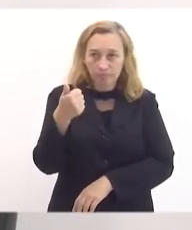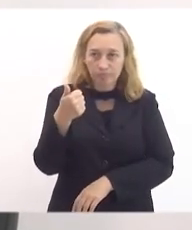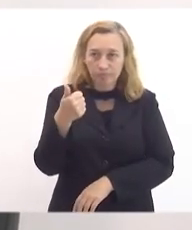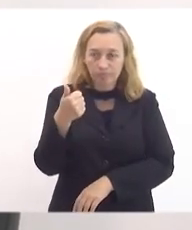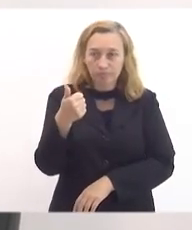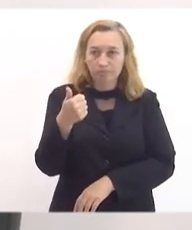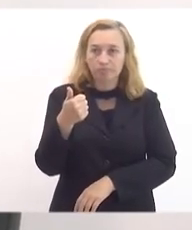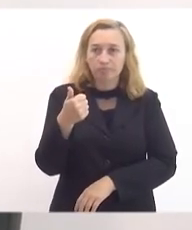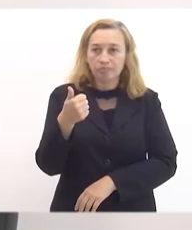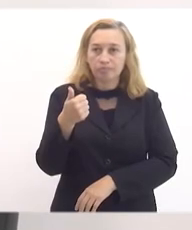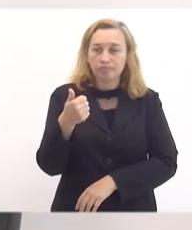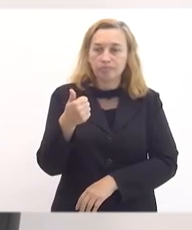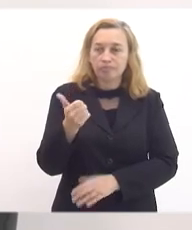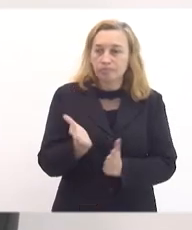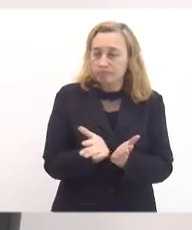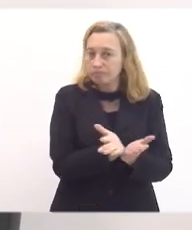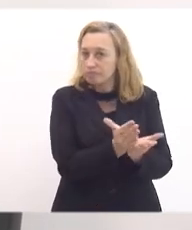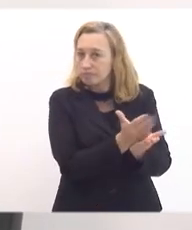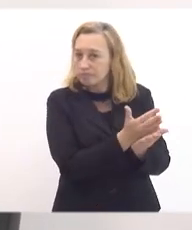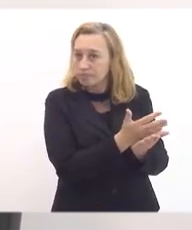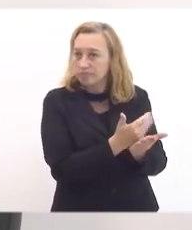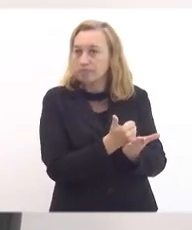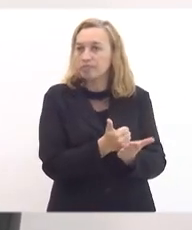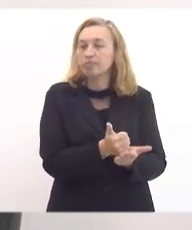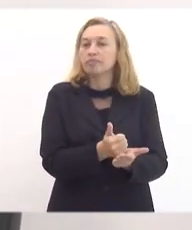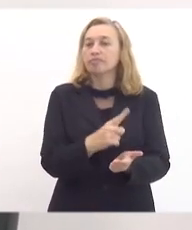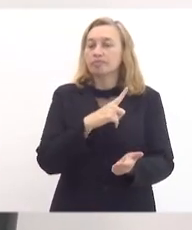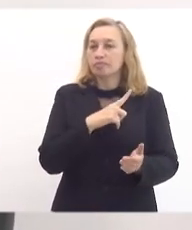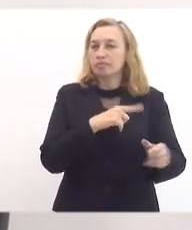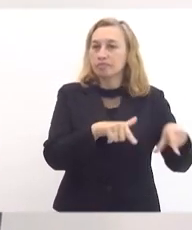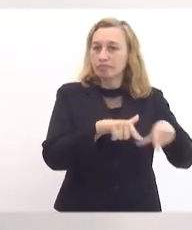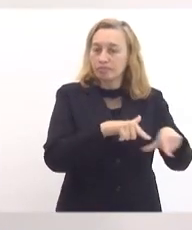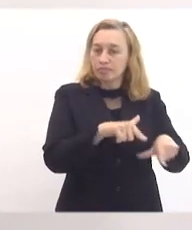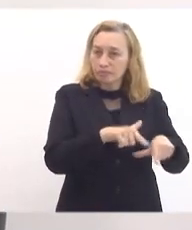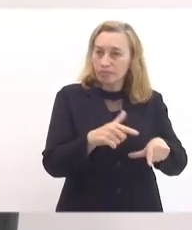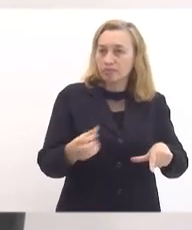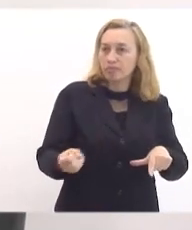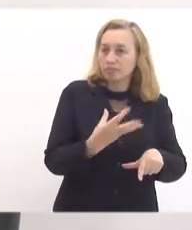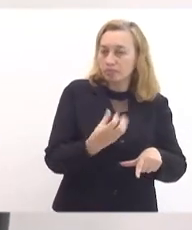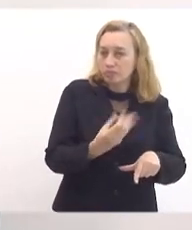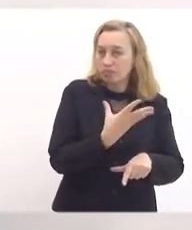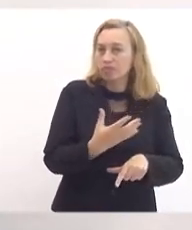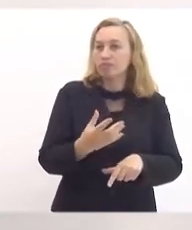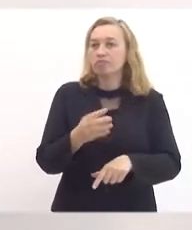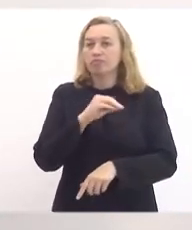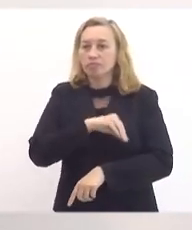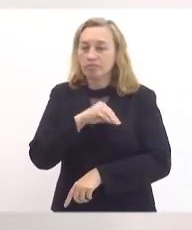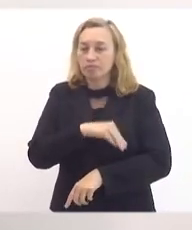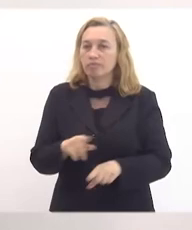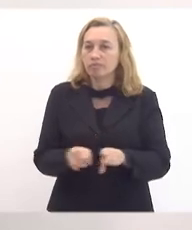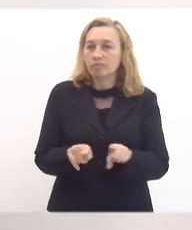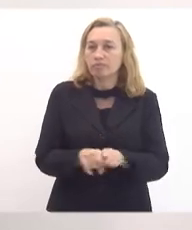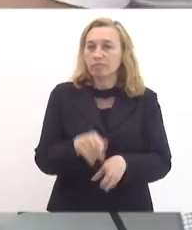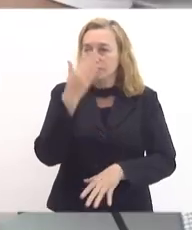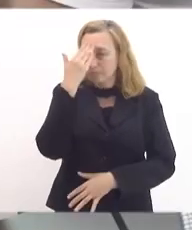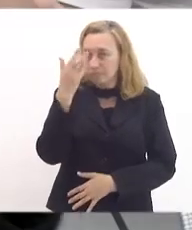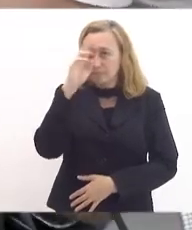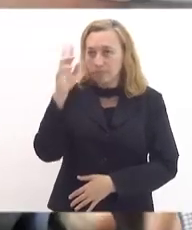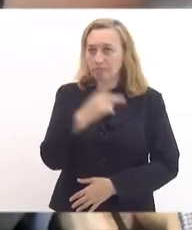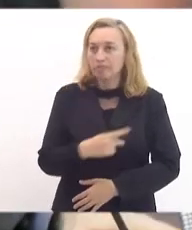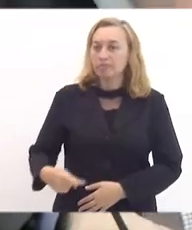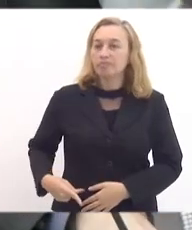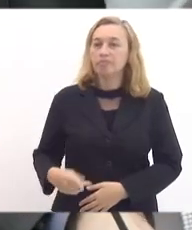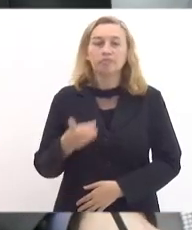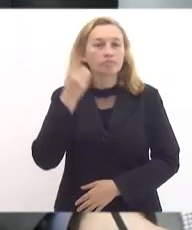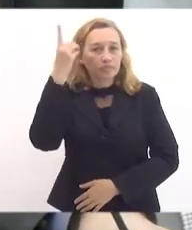sua condição de arrecadação de geração de emprego de geração de renda Obrigado Presidente agradecendo ao Deputado